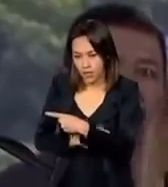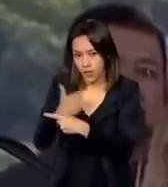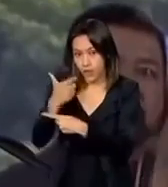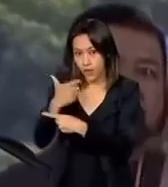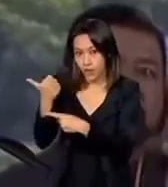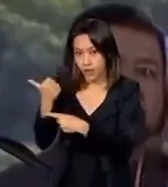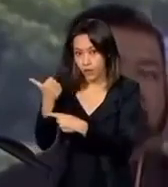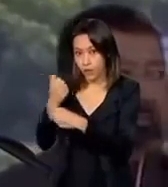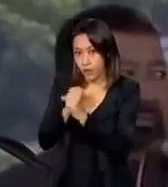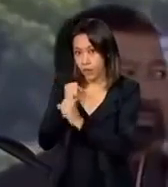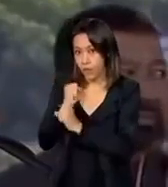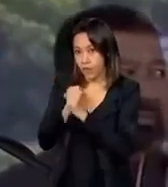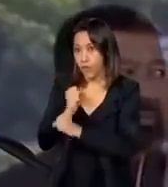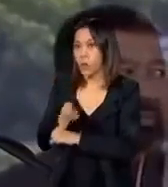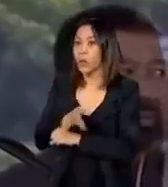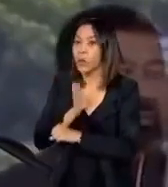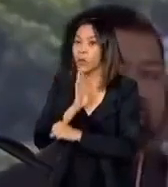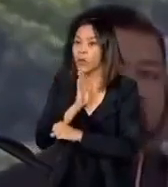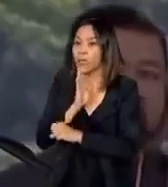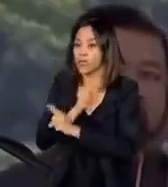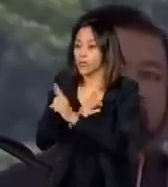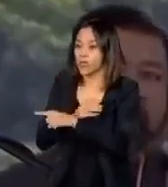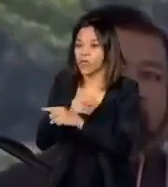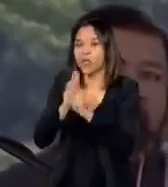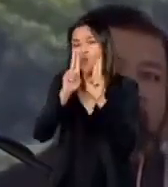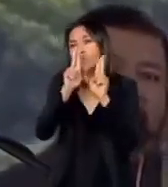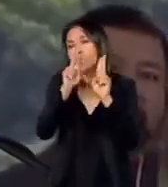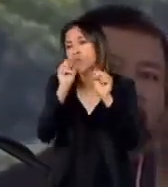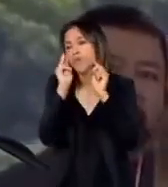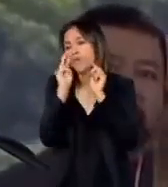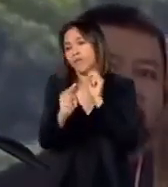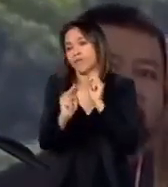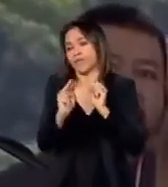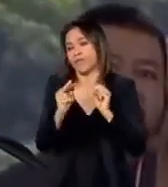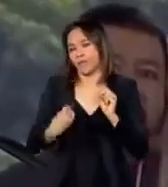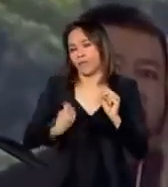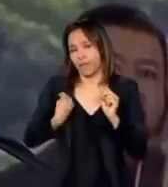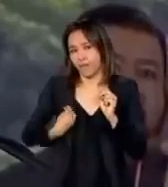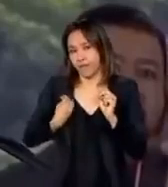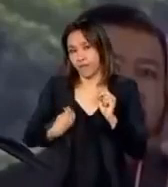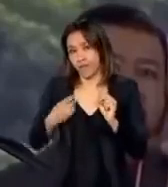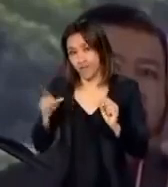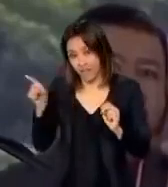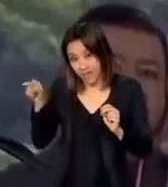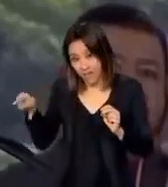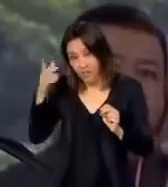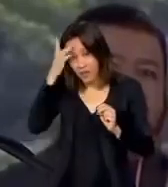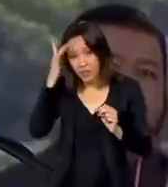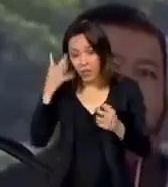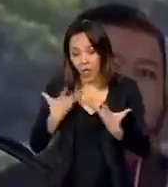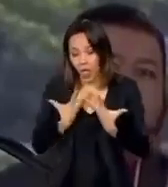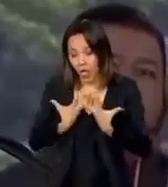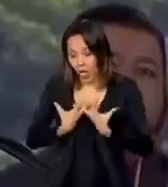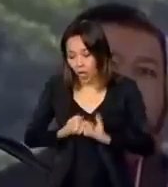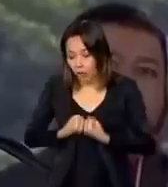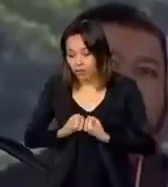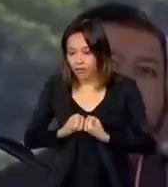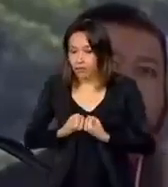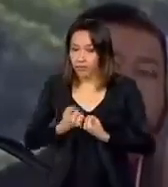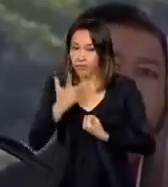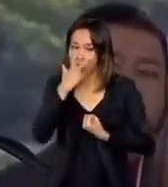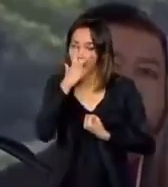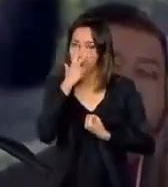21 anos, mas eu nunca vi na minha vida uma pessoa não ter ressentimento. Parece que ele tem um